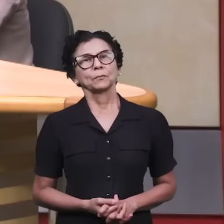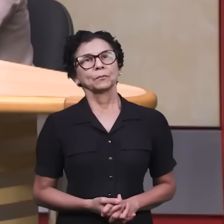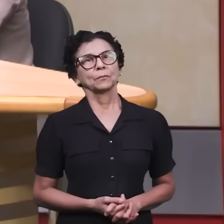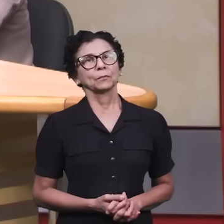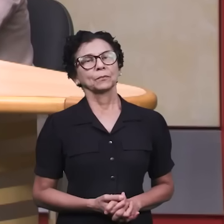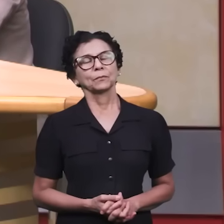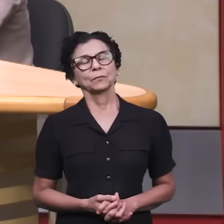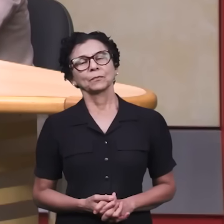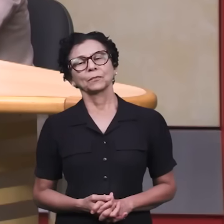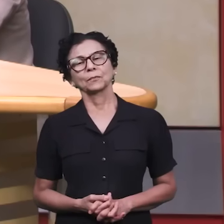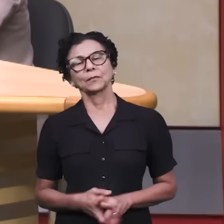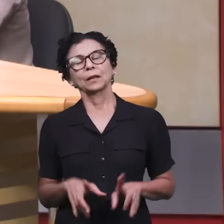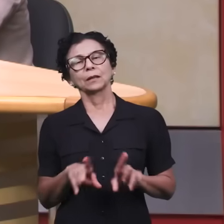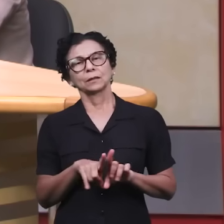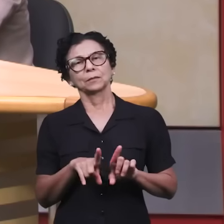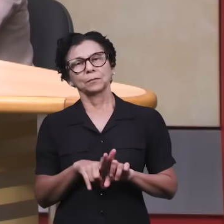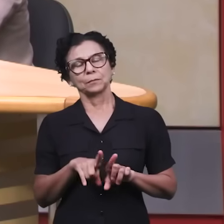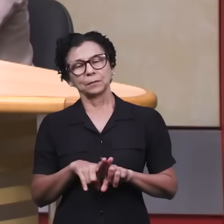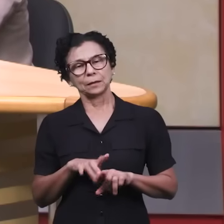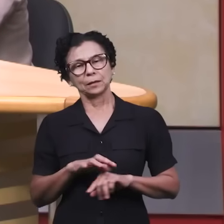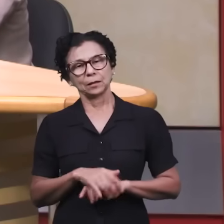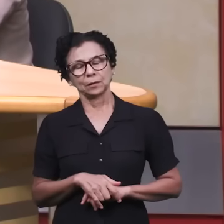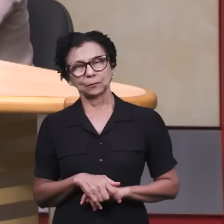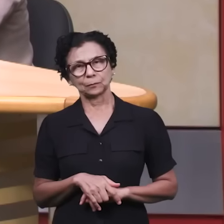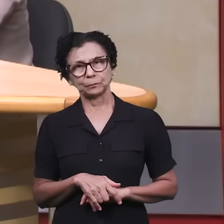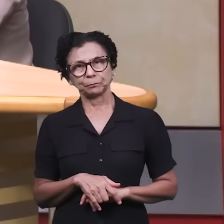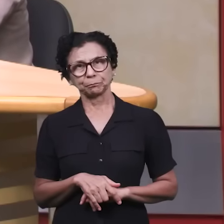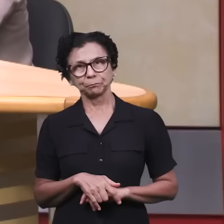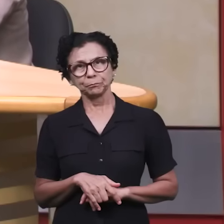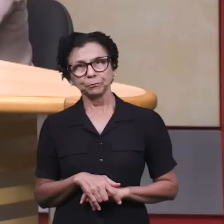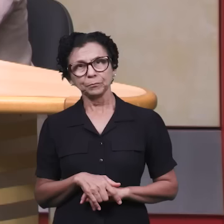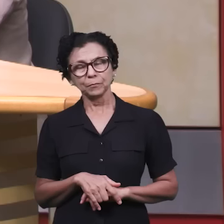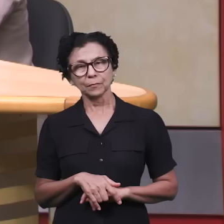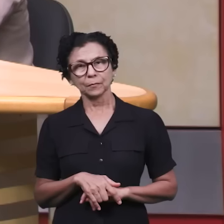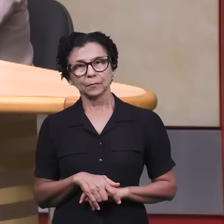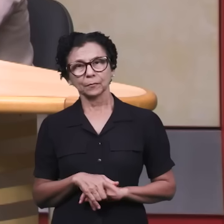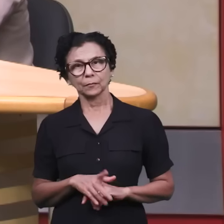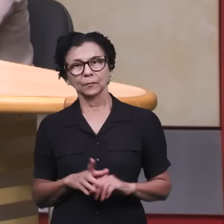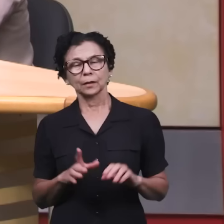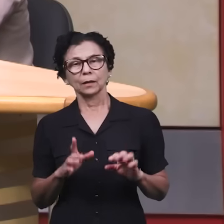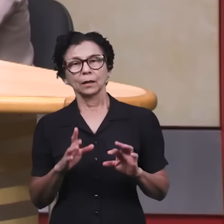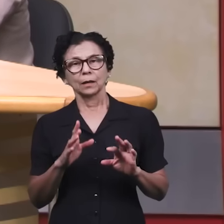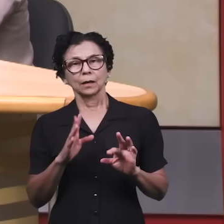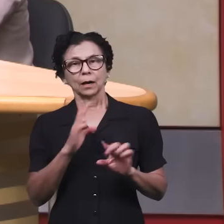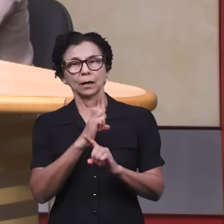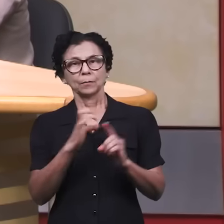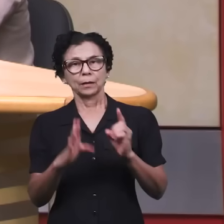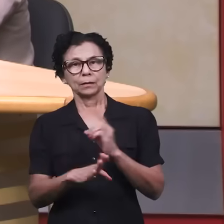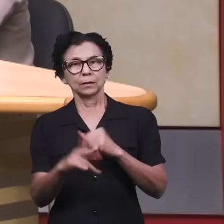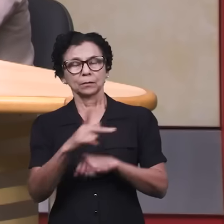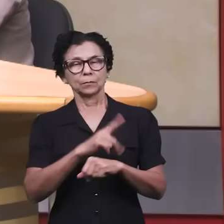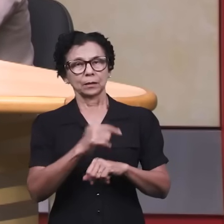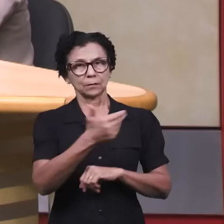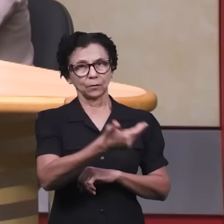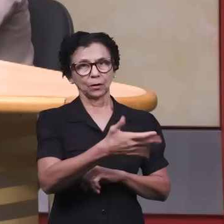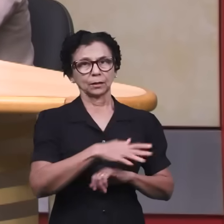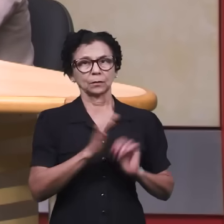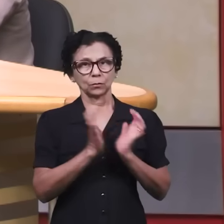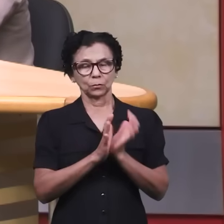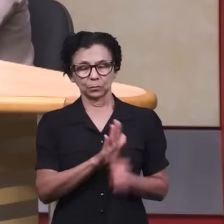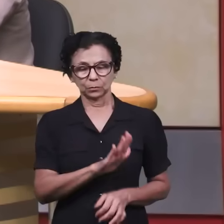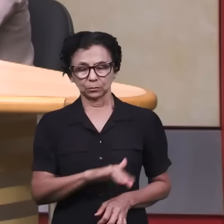um grande aspecto que eu gostaria de falar ainda sobre escola bíblica no exterior com relação à criança é